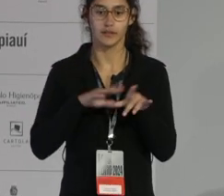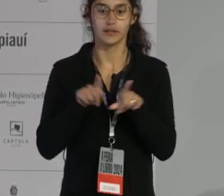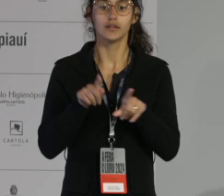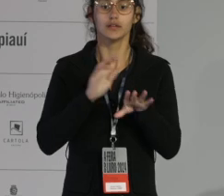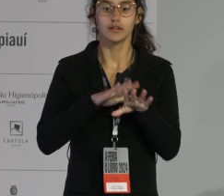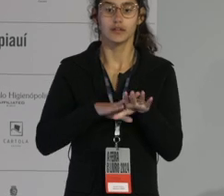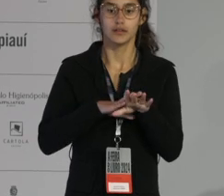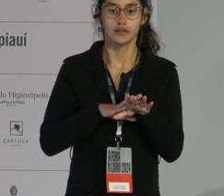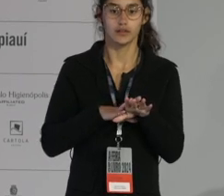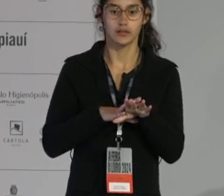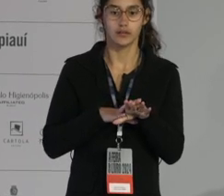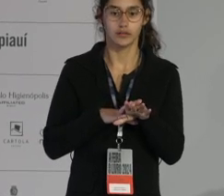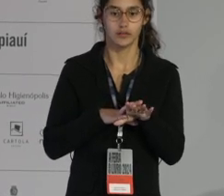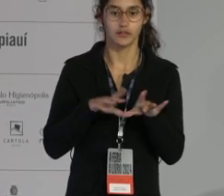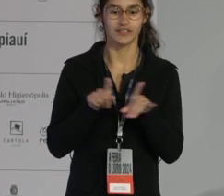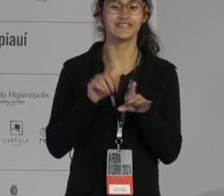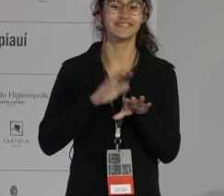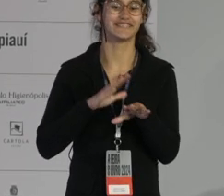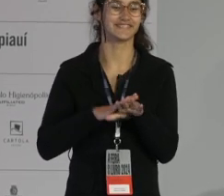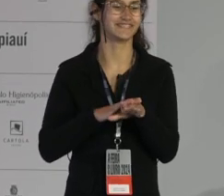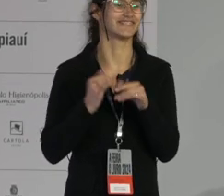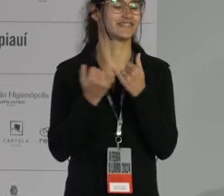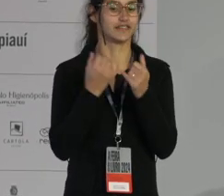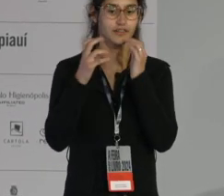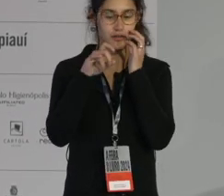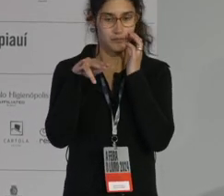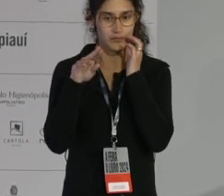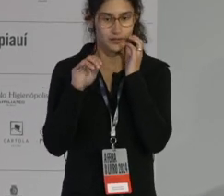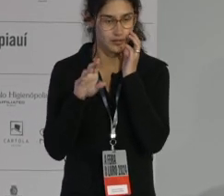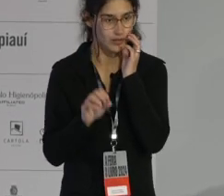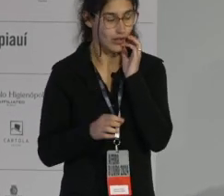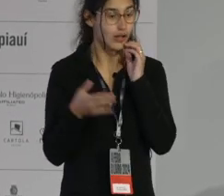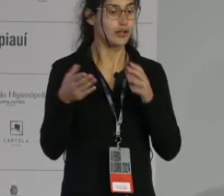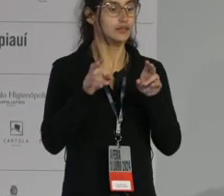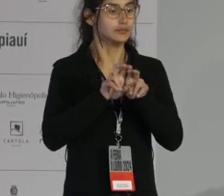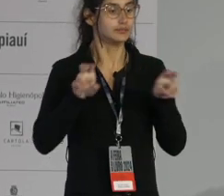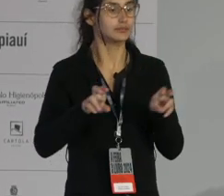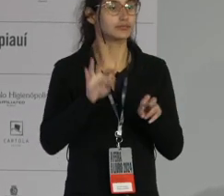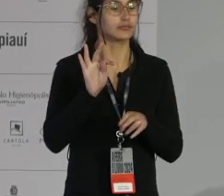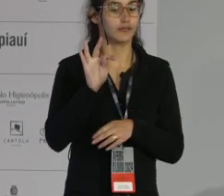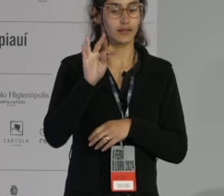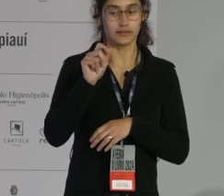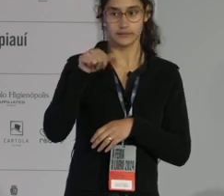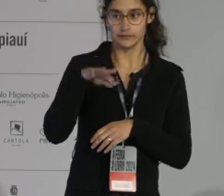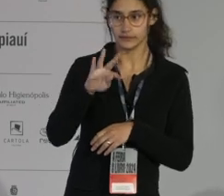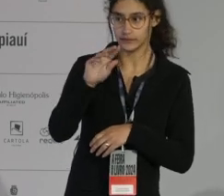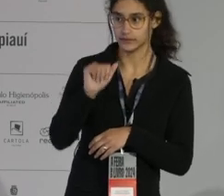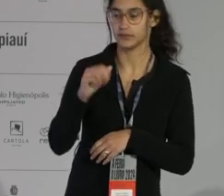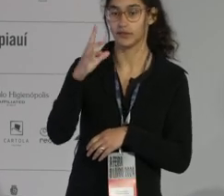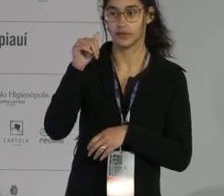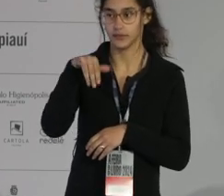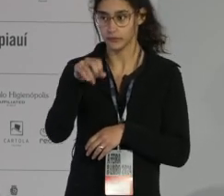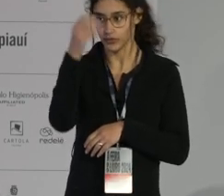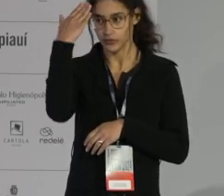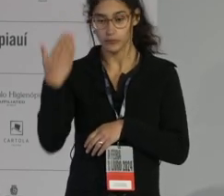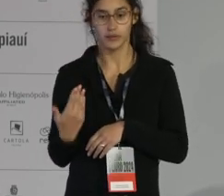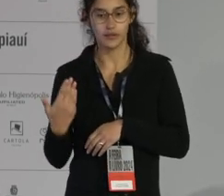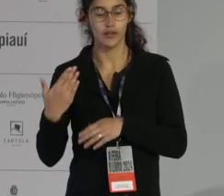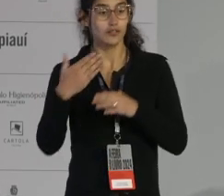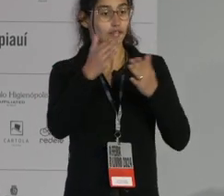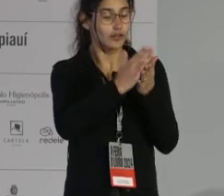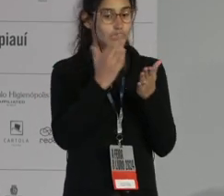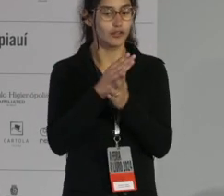estar mediando essa mesa com o Odorico Leal e Yara Biderman. Essa mesa se chama Tantra e os Canibais, em homenagem aos